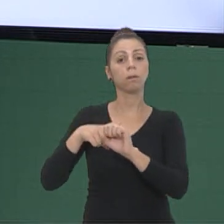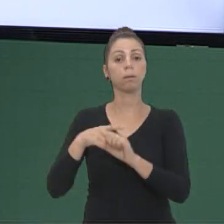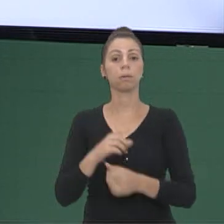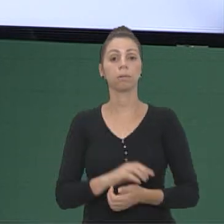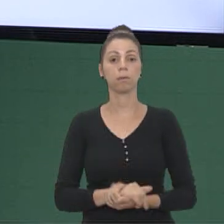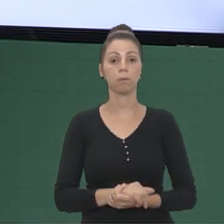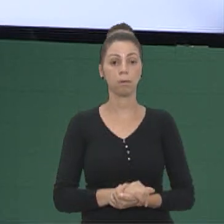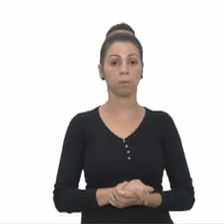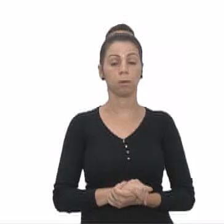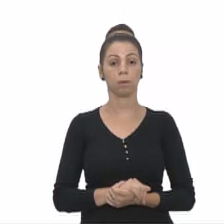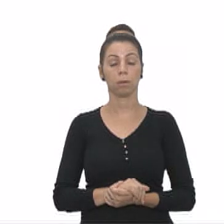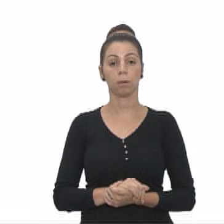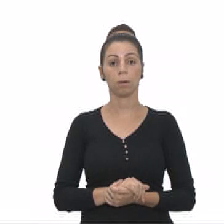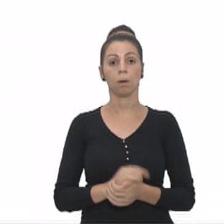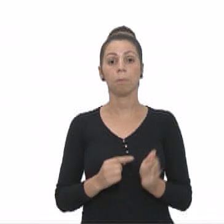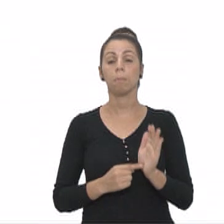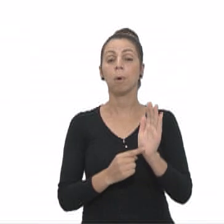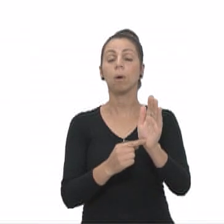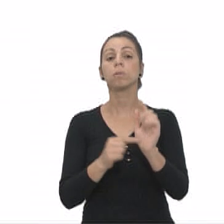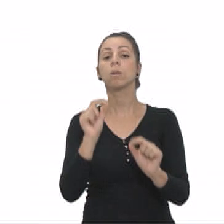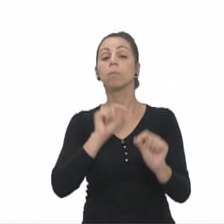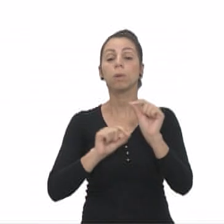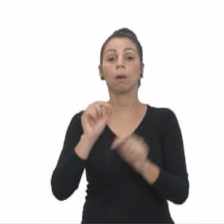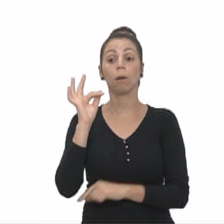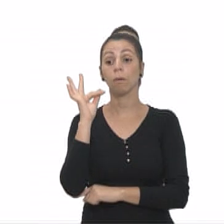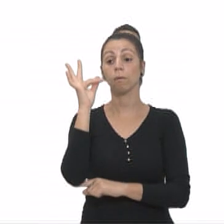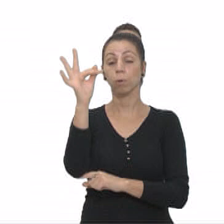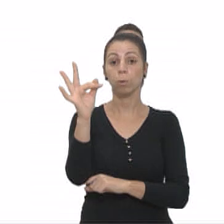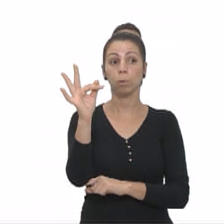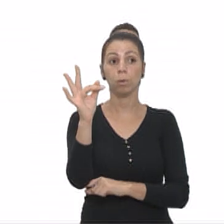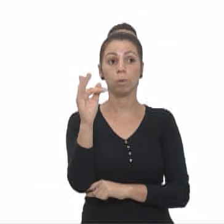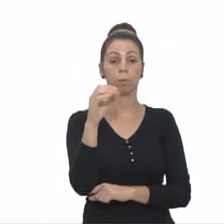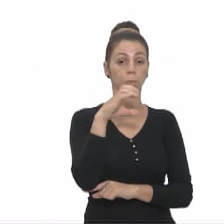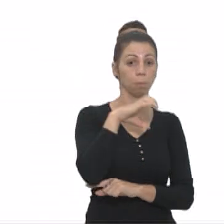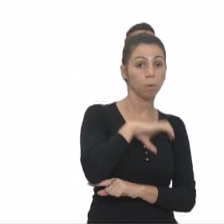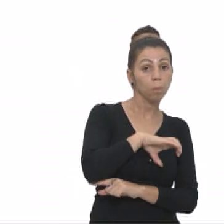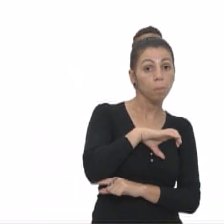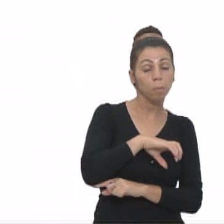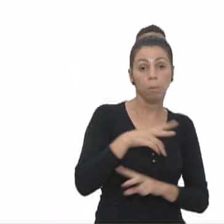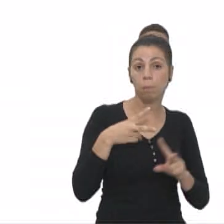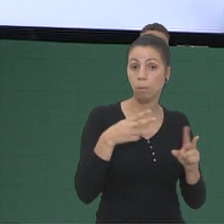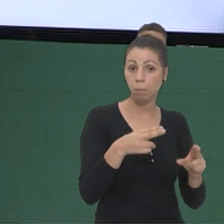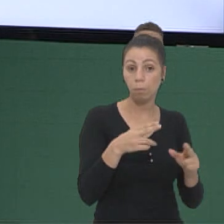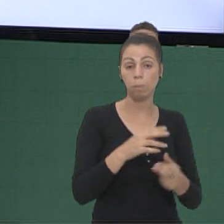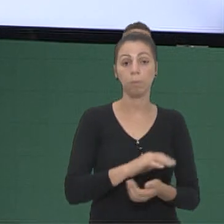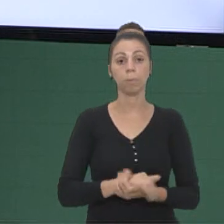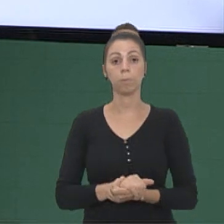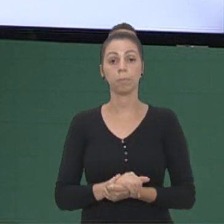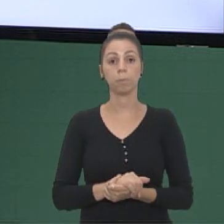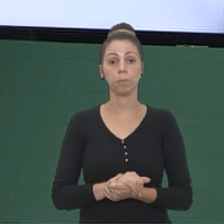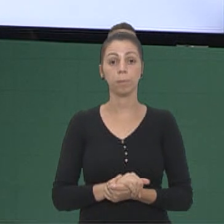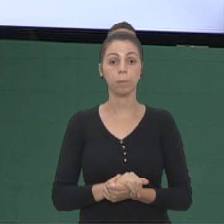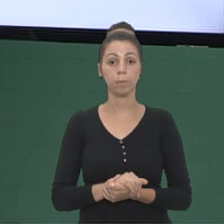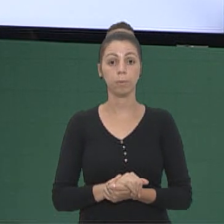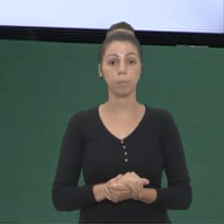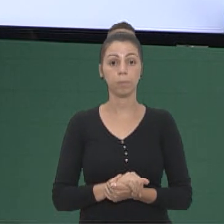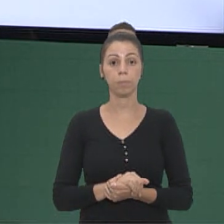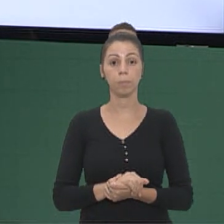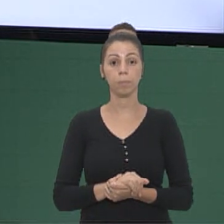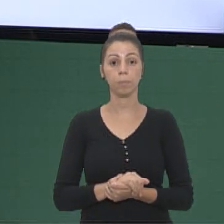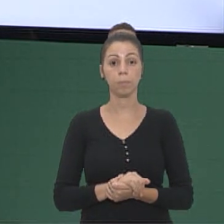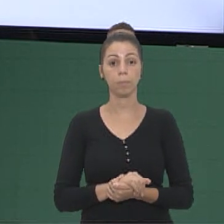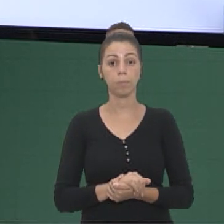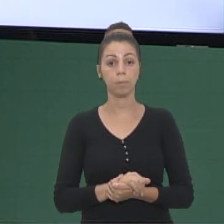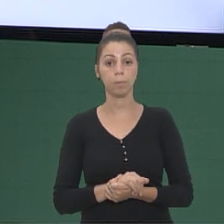portuguesa também, certo? Então, observe aqui, ó, o jo termina em e, o tu e o vos em as, a terceira